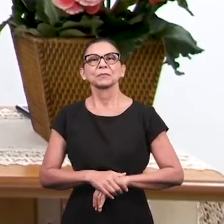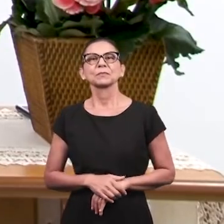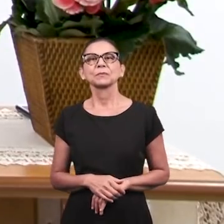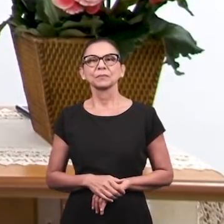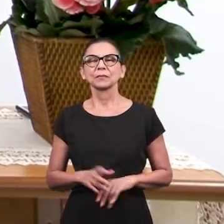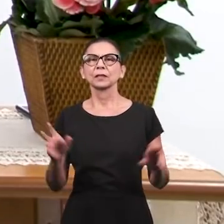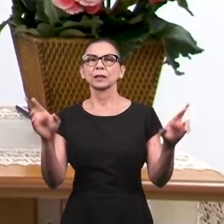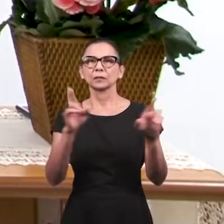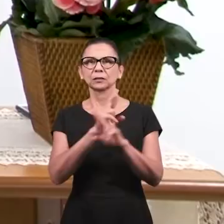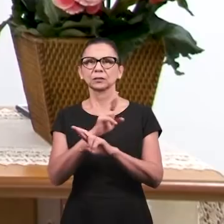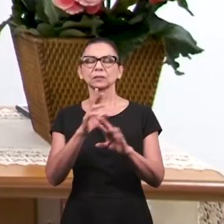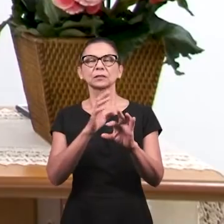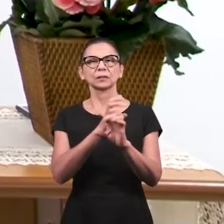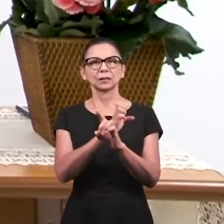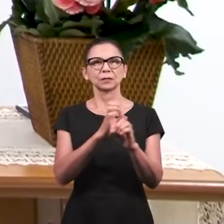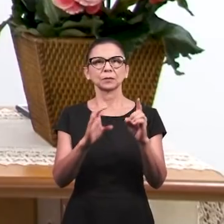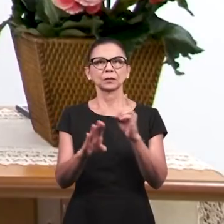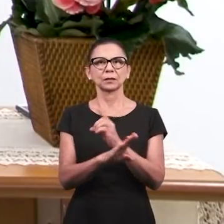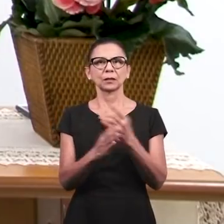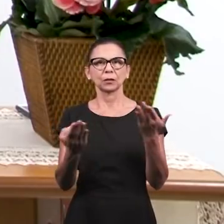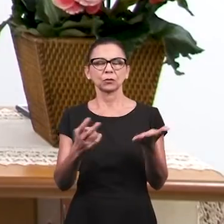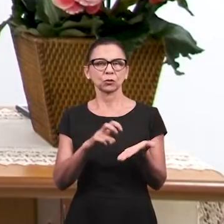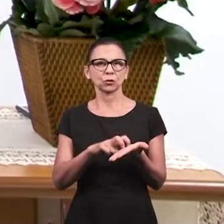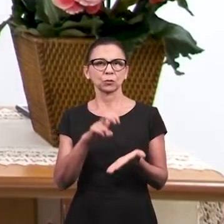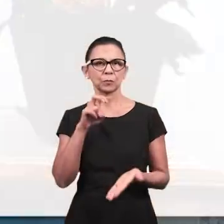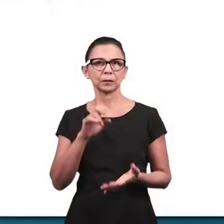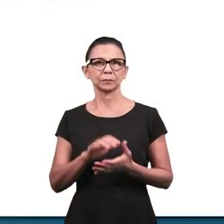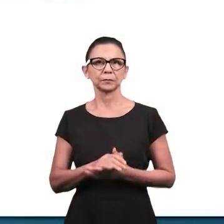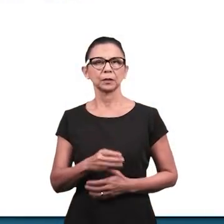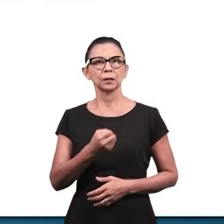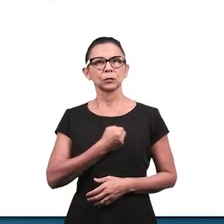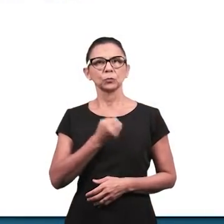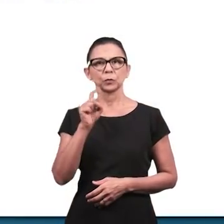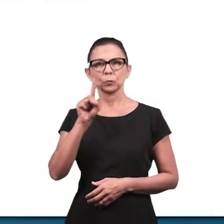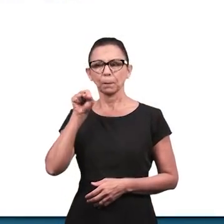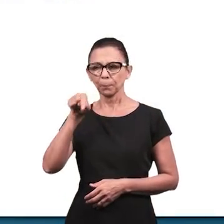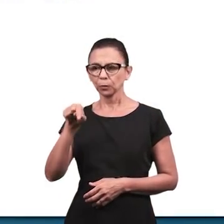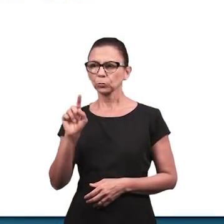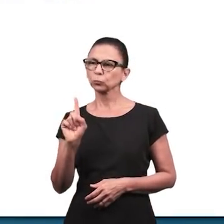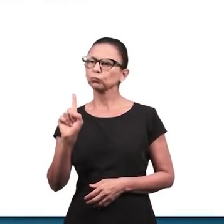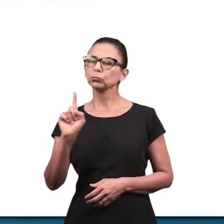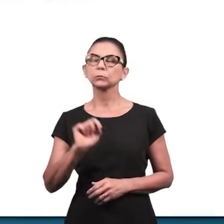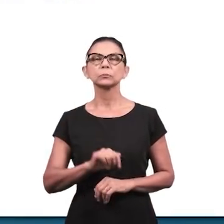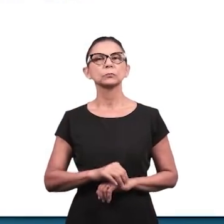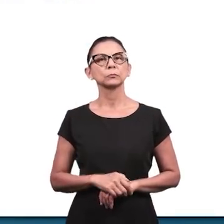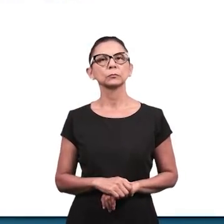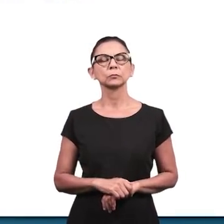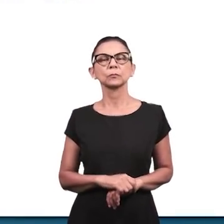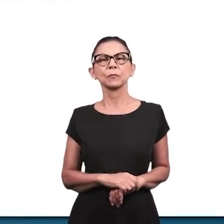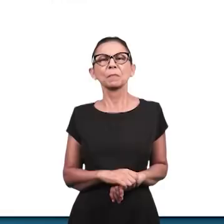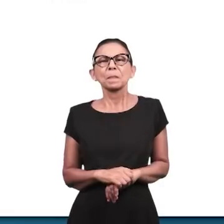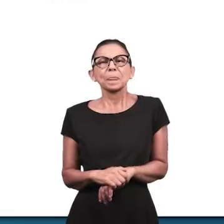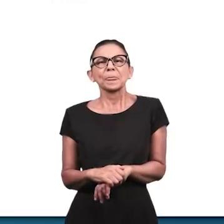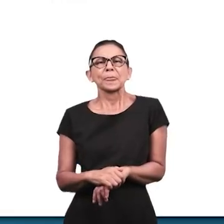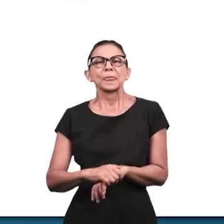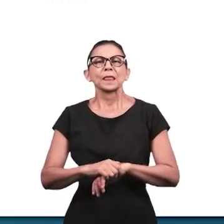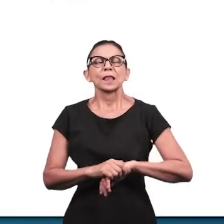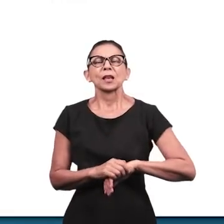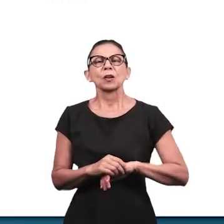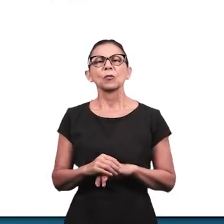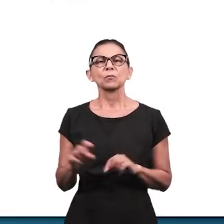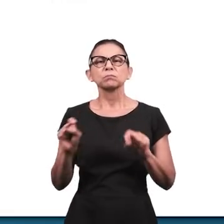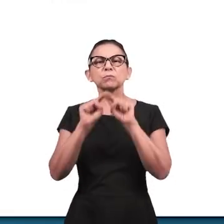pergunta, como sempre, relacionada à nossa escola bíblica desta manhã. A pergunta de número 1.1, qual foi o